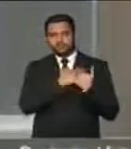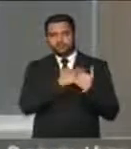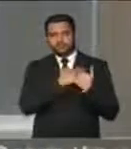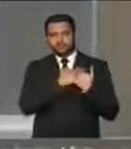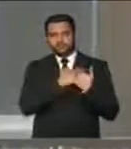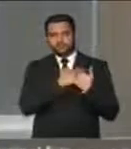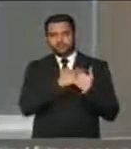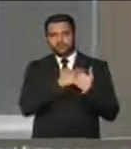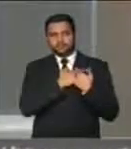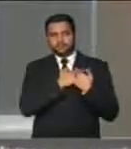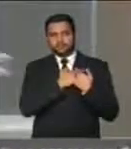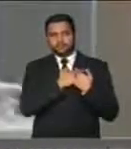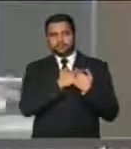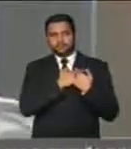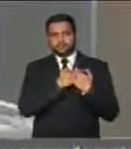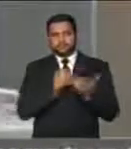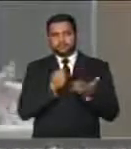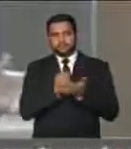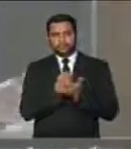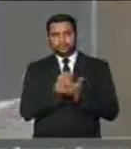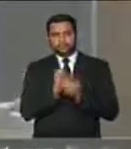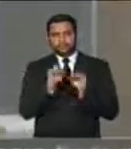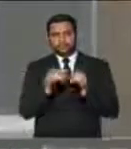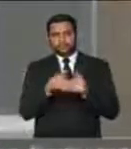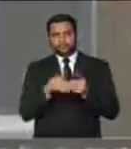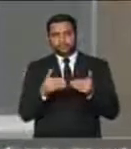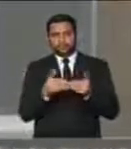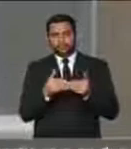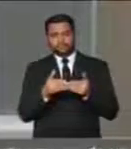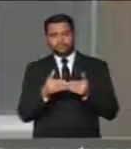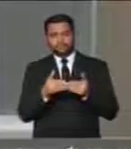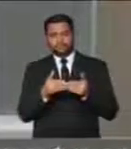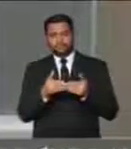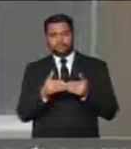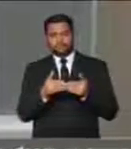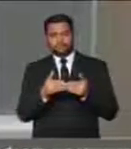responsabilidade pelo pagamento, no final das contas,